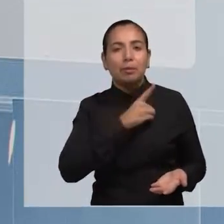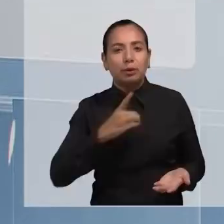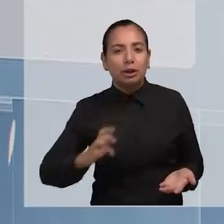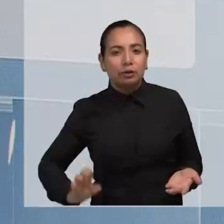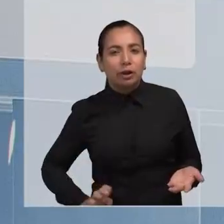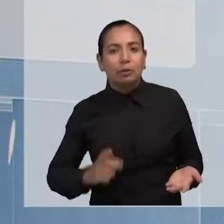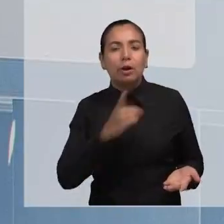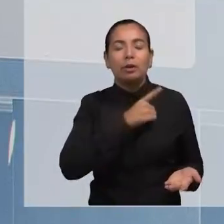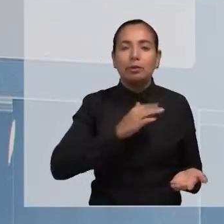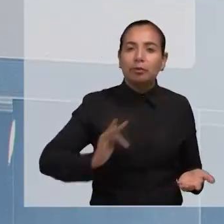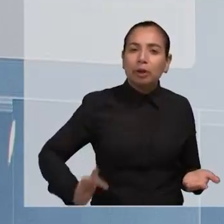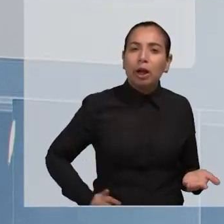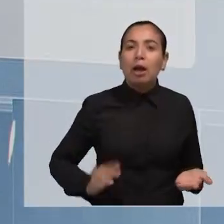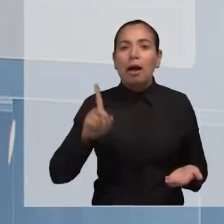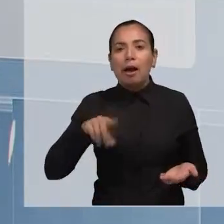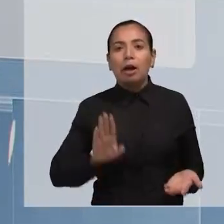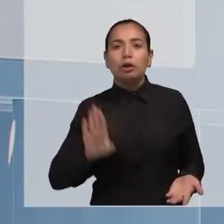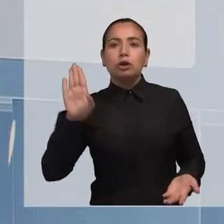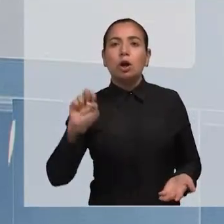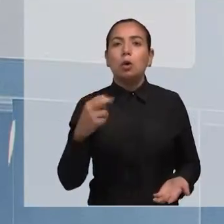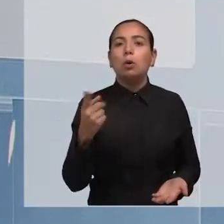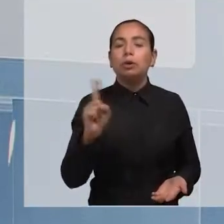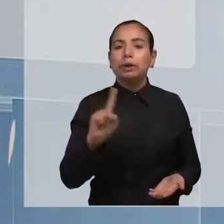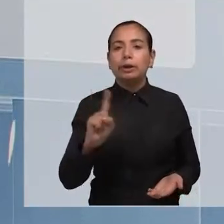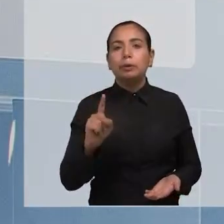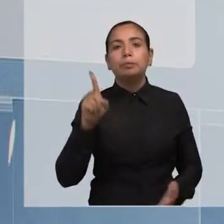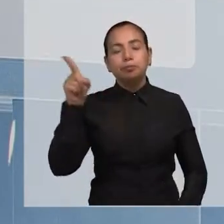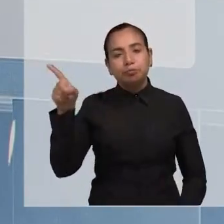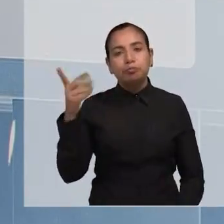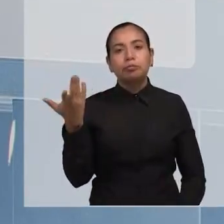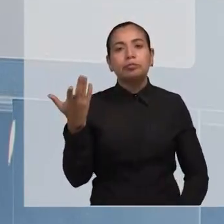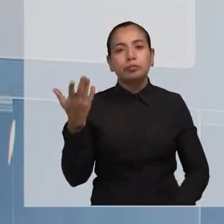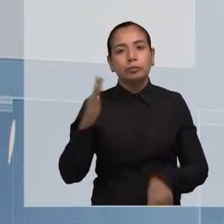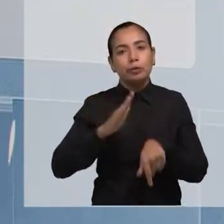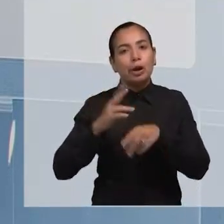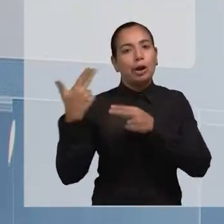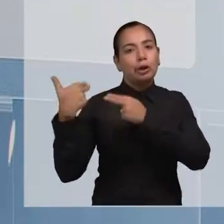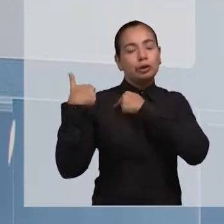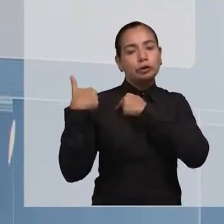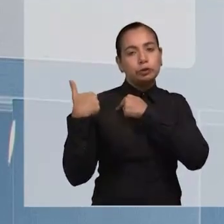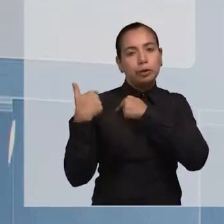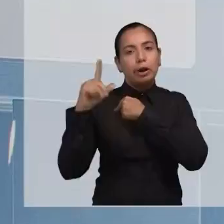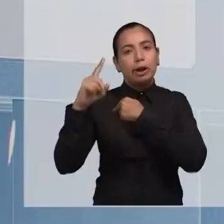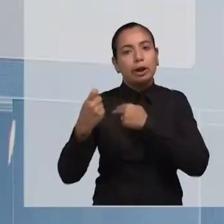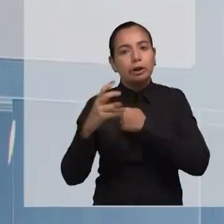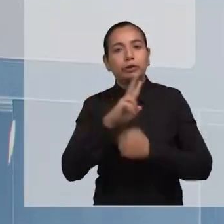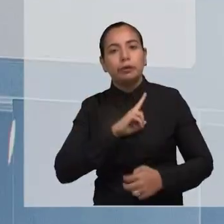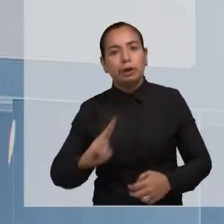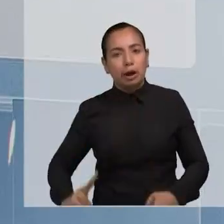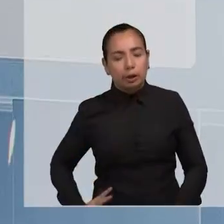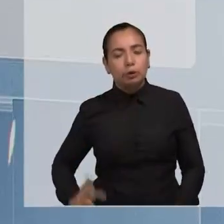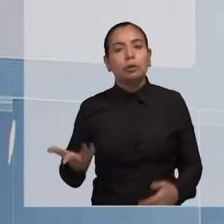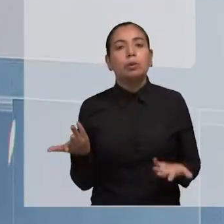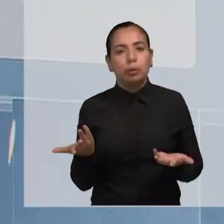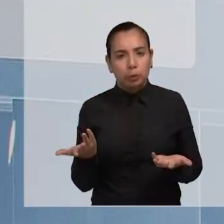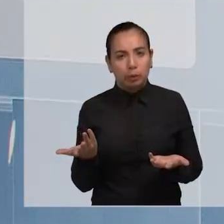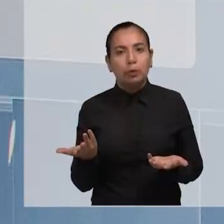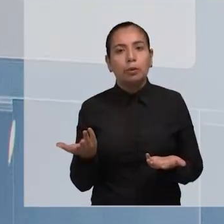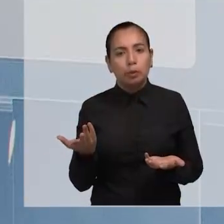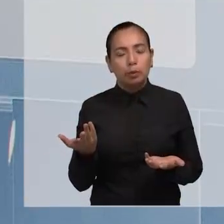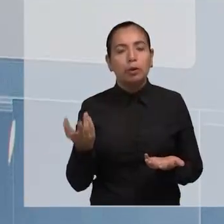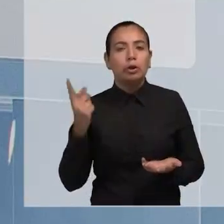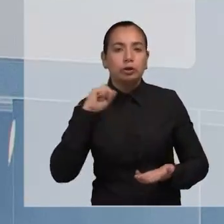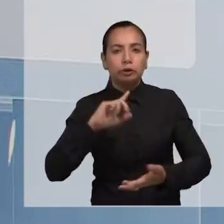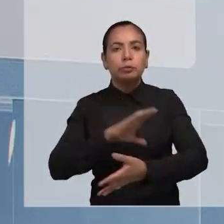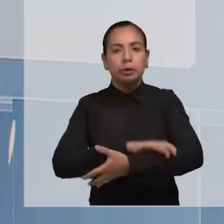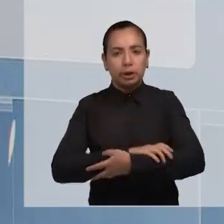isso aí, porque prometeu uma coisa, fez com o Ciro, está fazendo agora com o Capitão Wagner. E aí, essa discussão de a gente achar